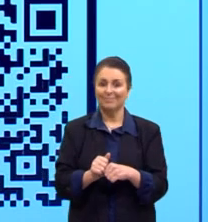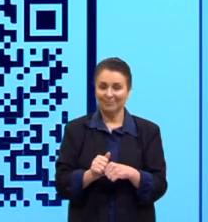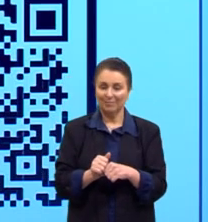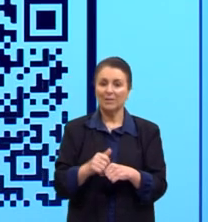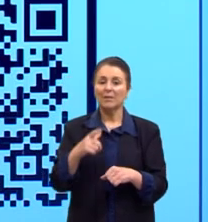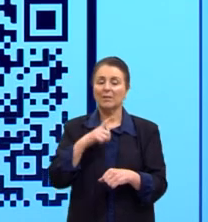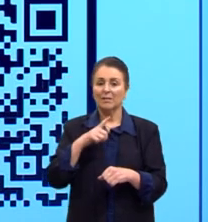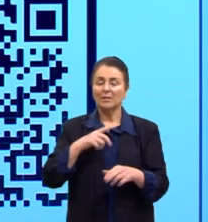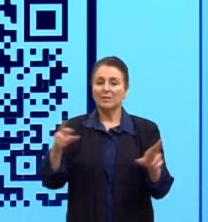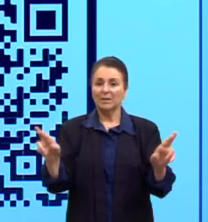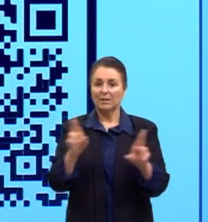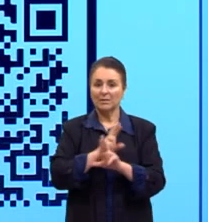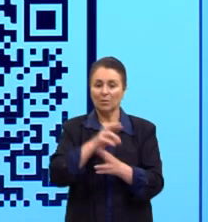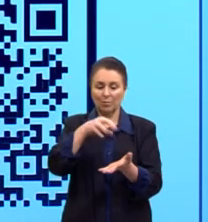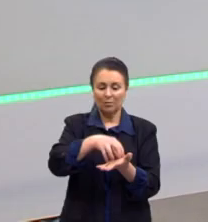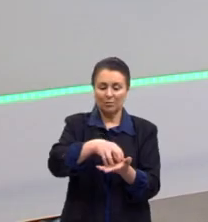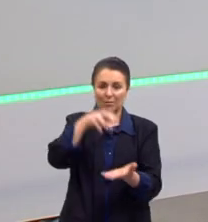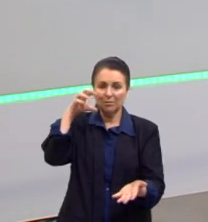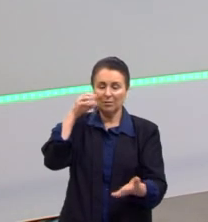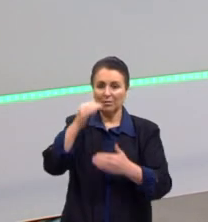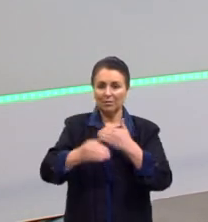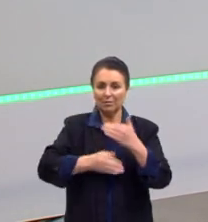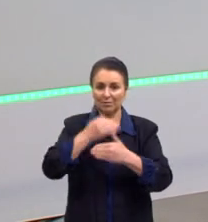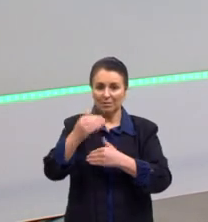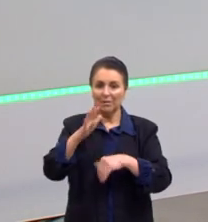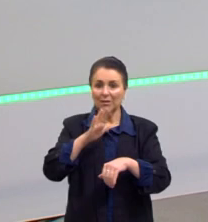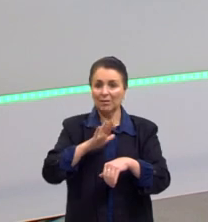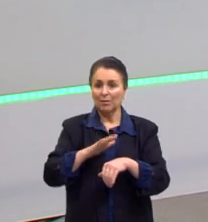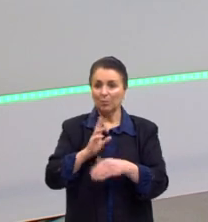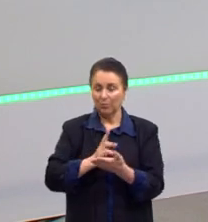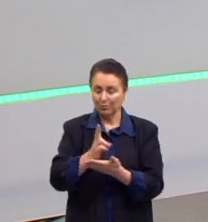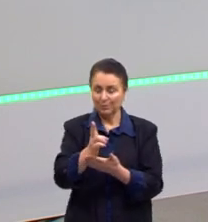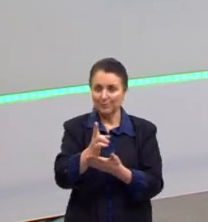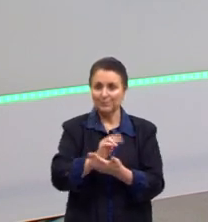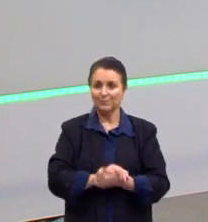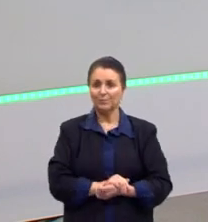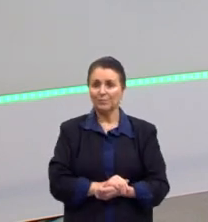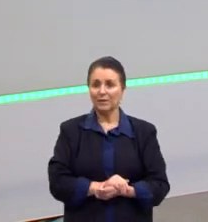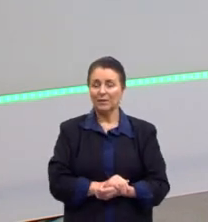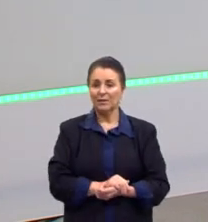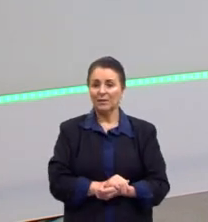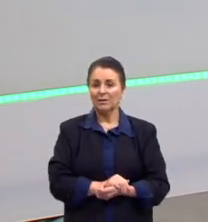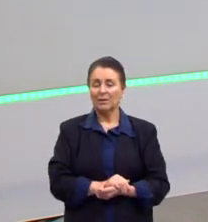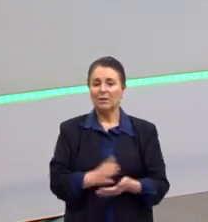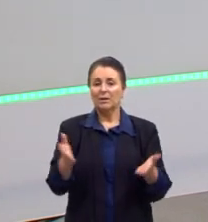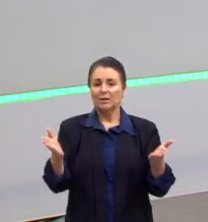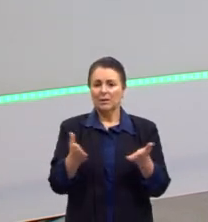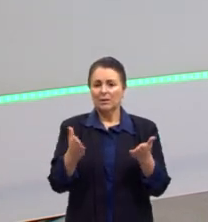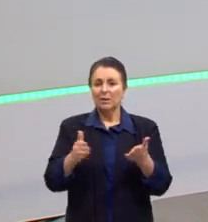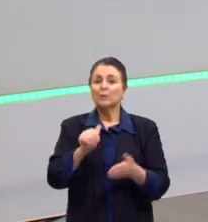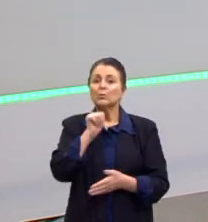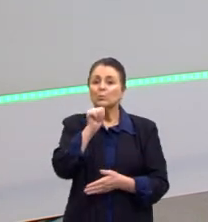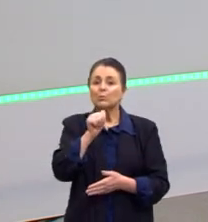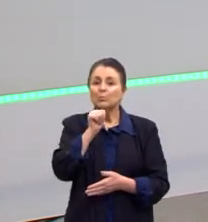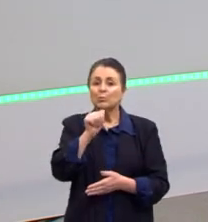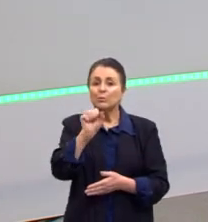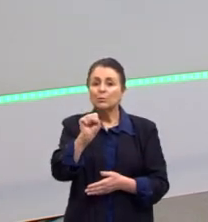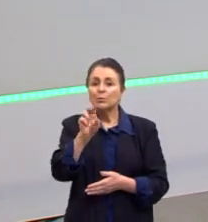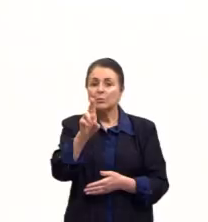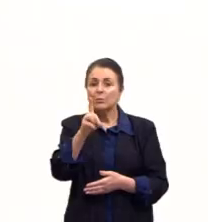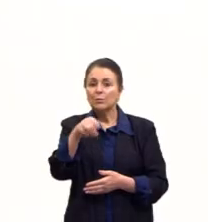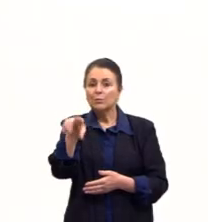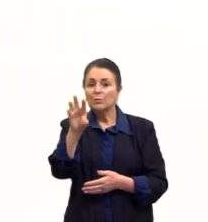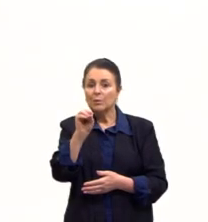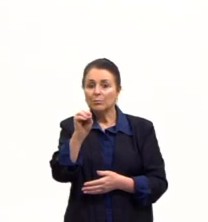aí com a descolonização Vamos passar mais um aqui e aí então entramos no caso do Sudão né o